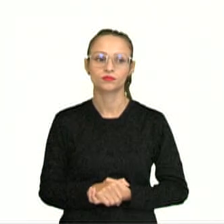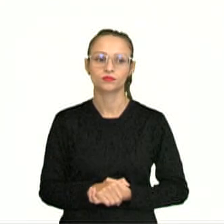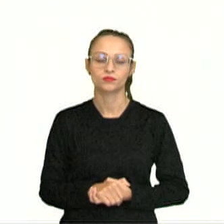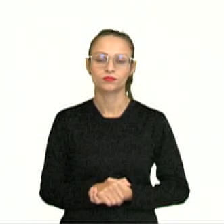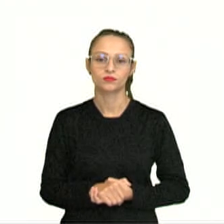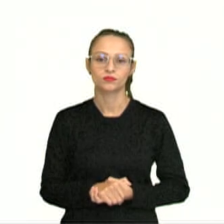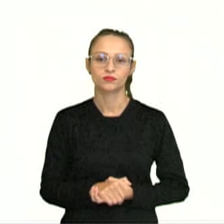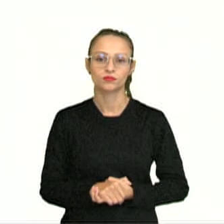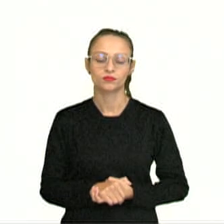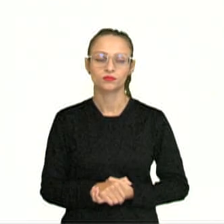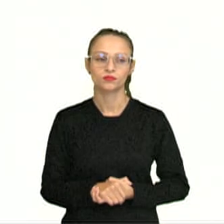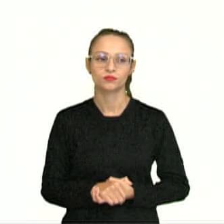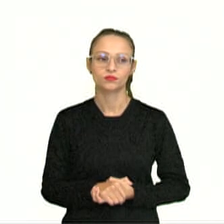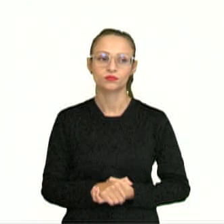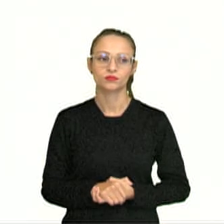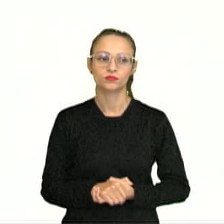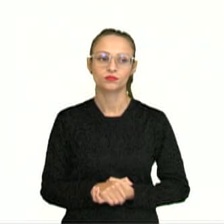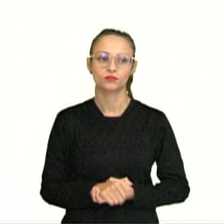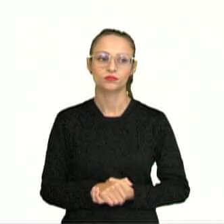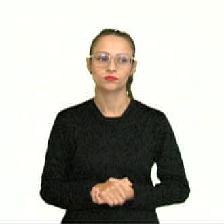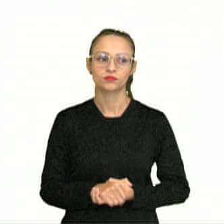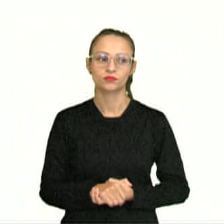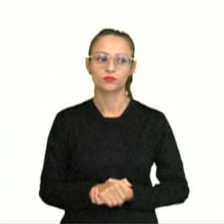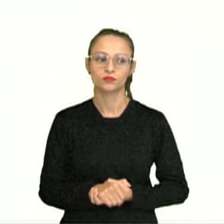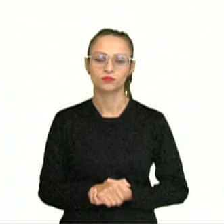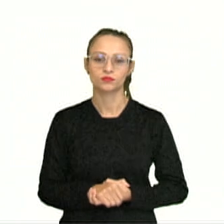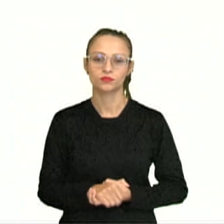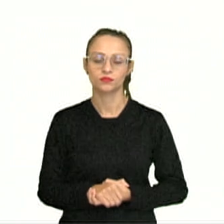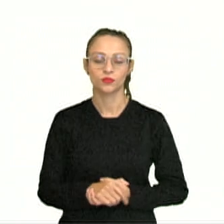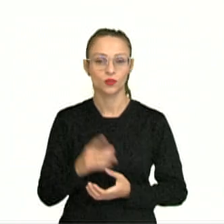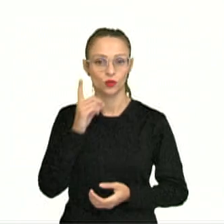Es más importante